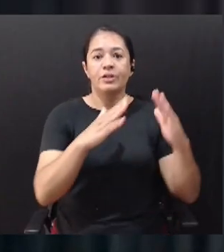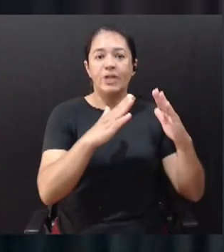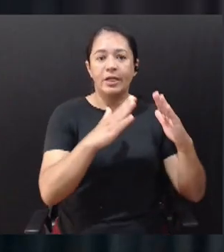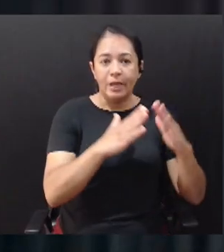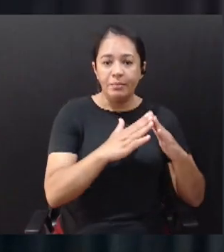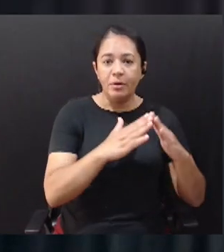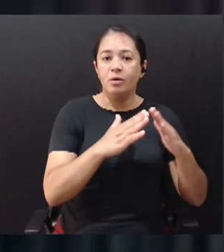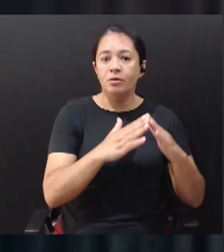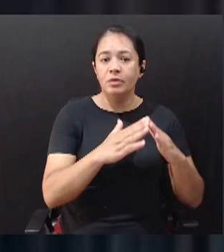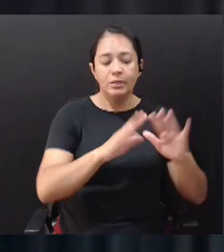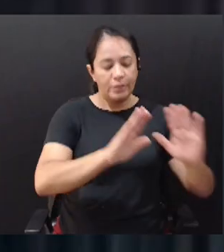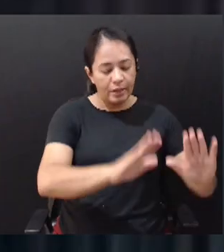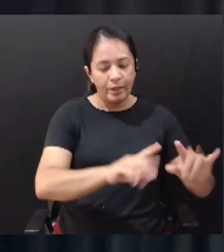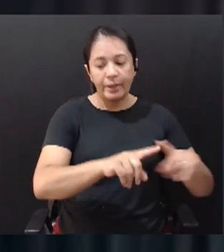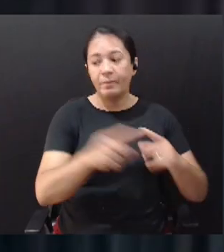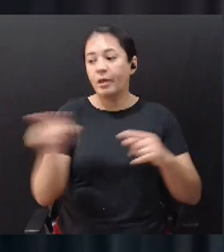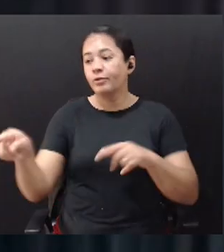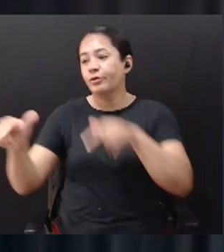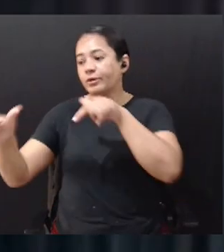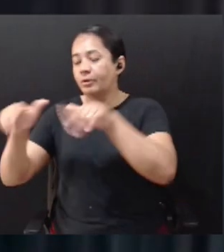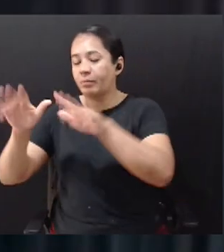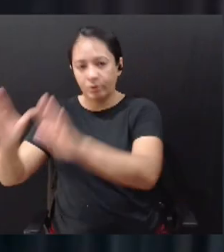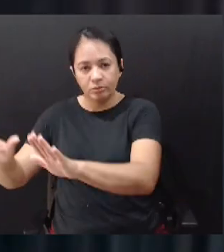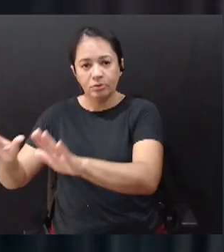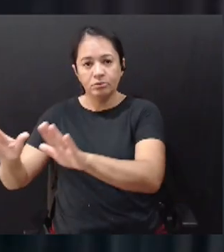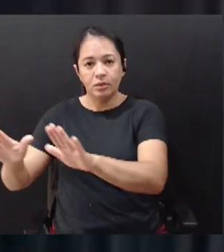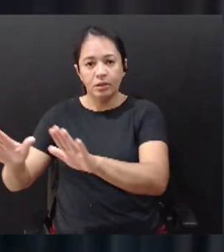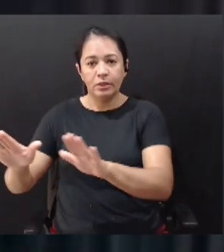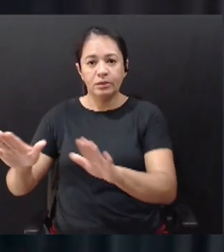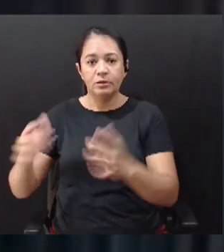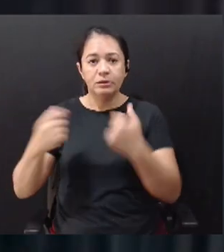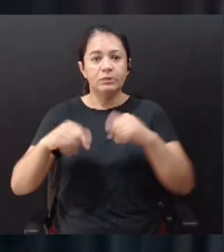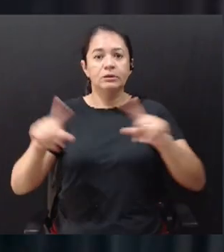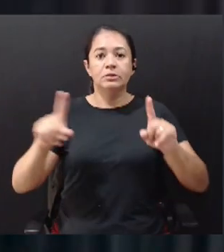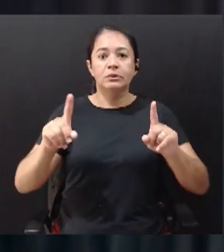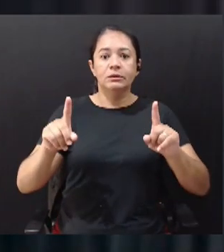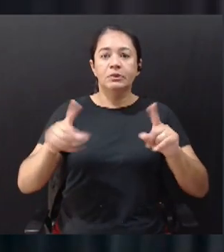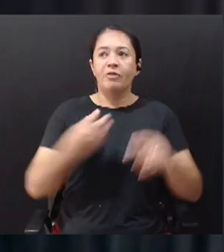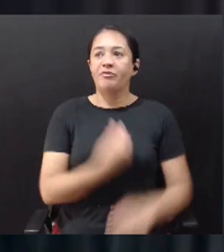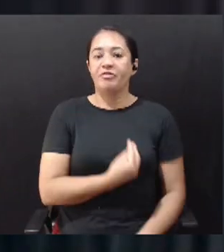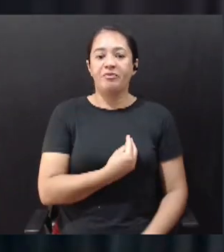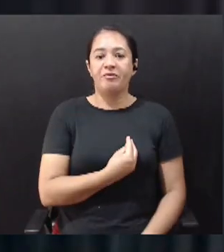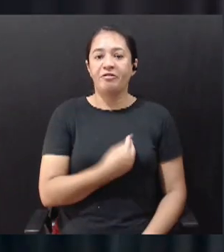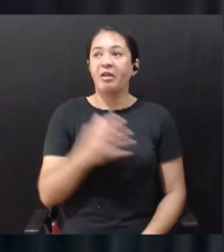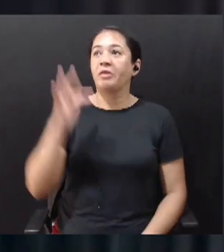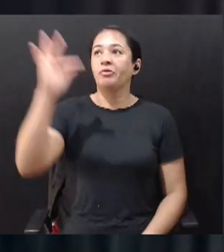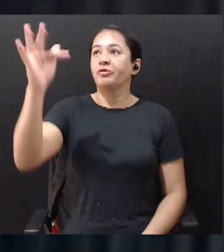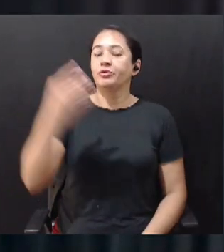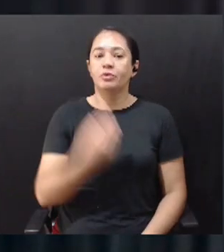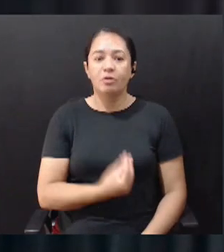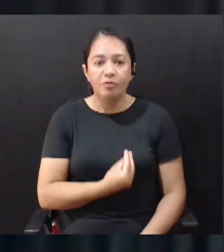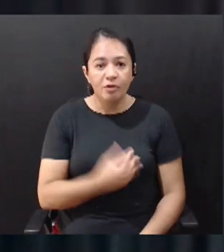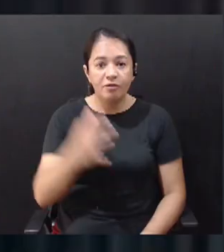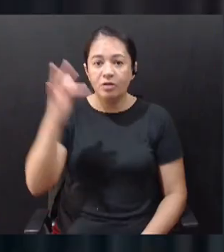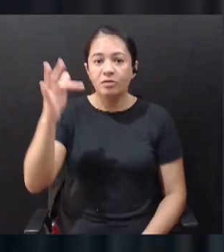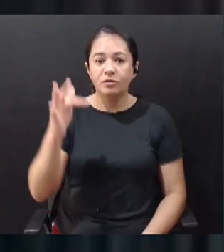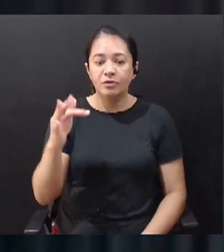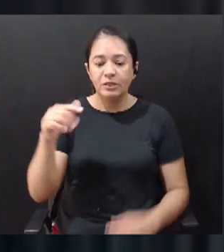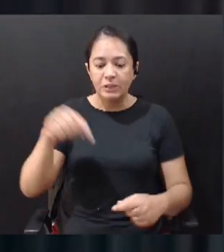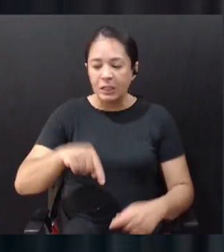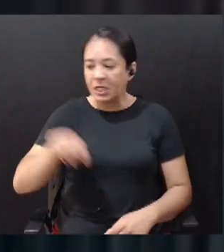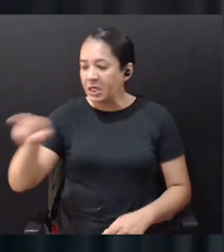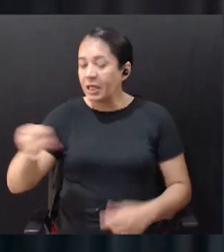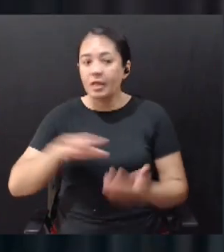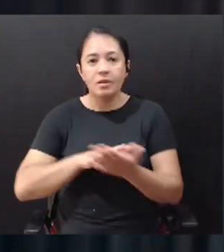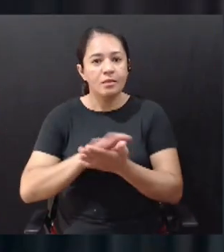no trabalho. E não viver lá no futuro, né, não estar nem num lugar, nem no outro, eu É